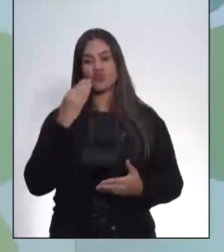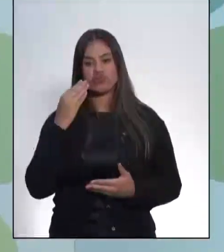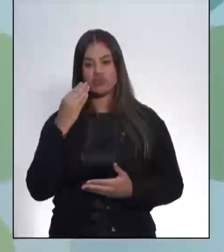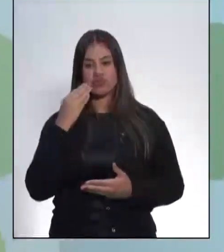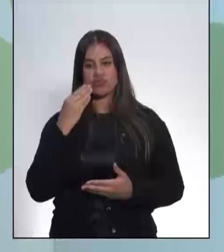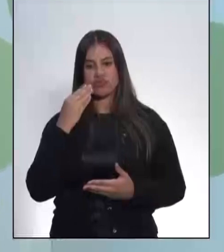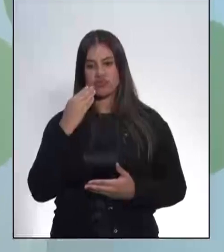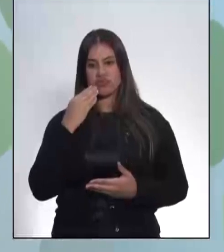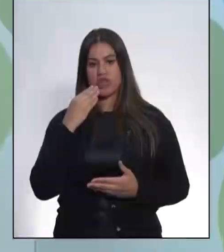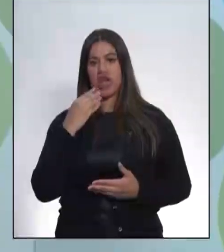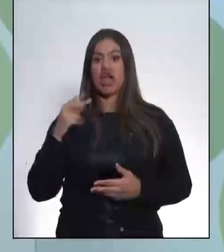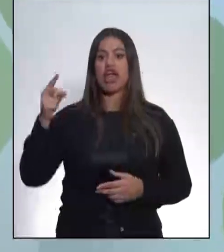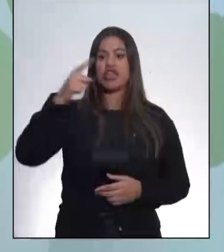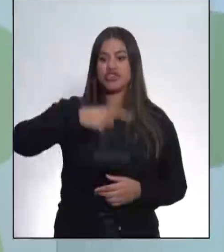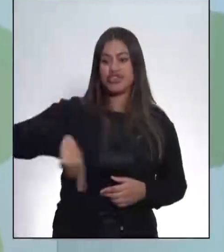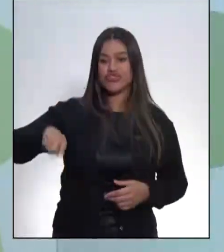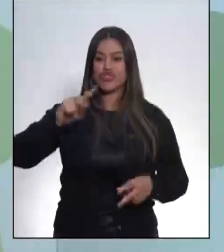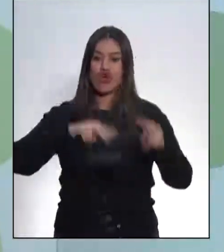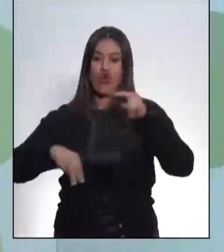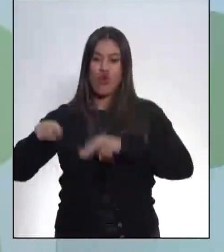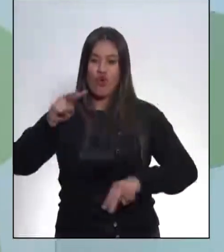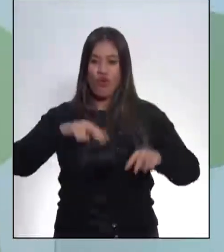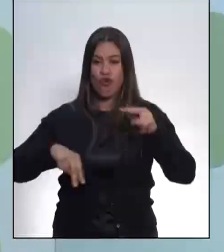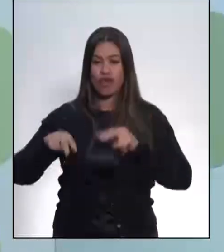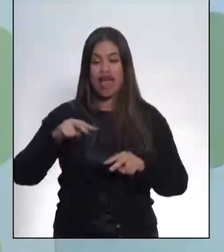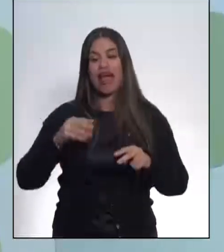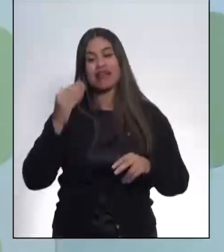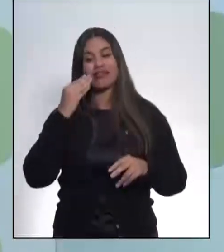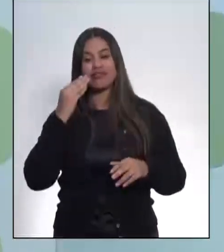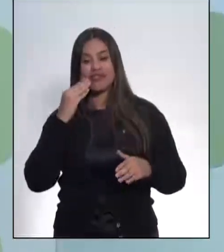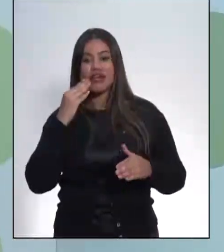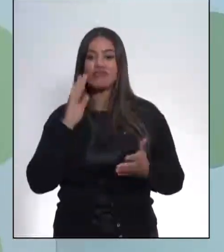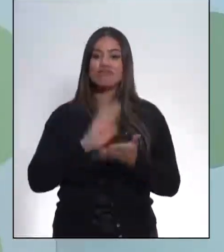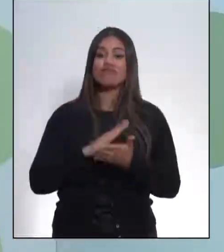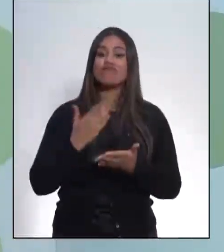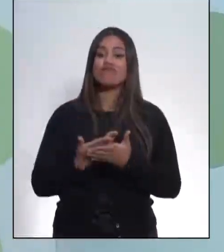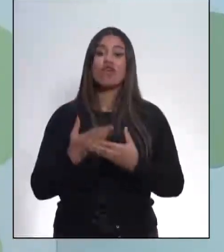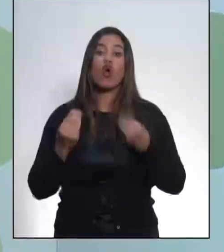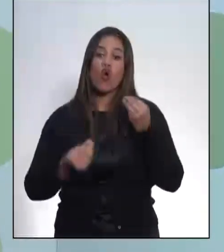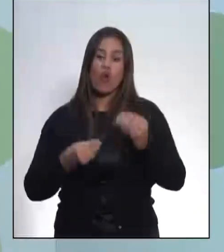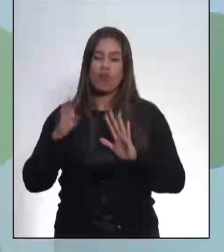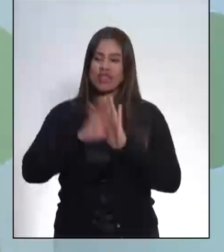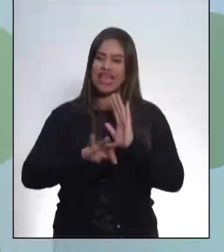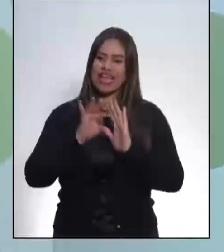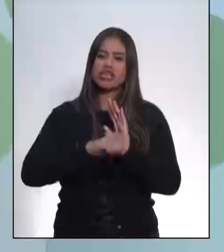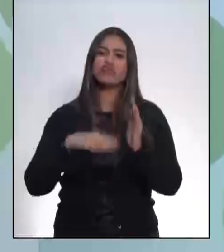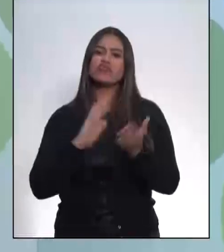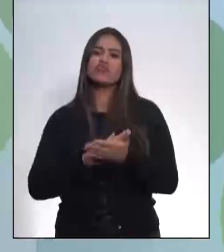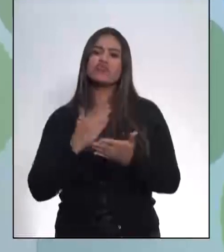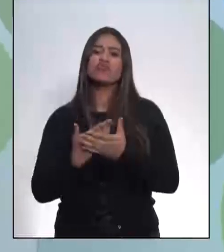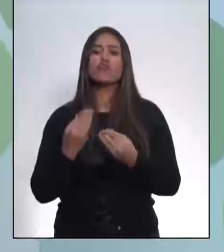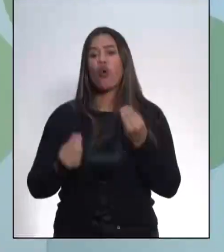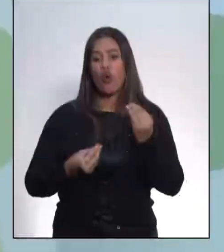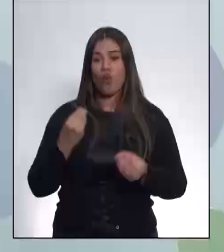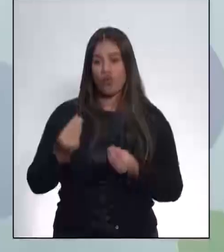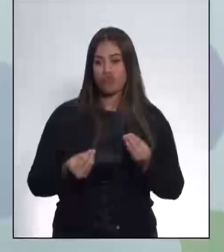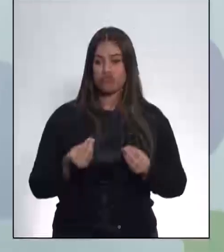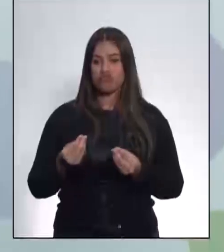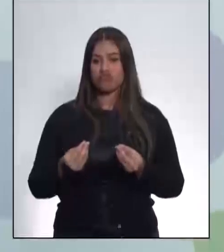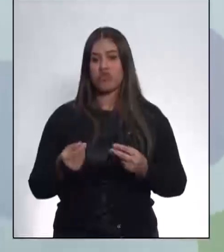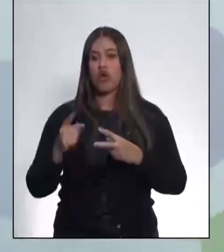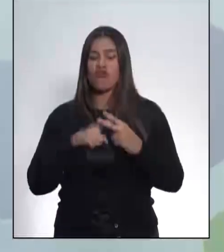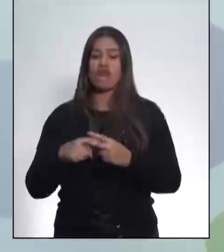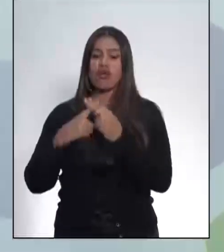isso? O que eu posso olhar num texto para melhorar a minha interpretação de texto? O que eu olho lá? O que eu busco, professor, para melhorar? Quais são os instrumentos